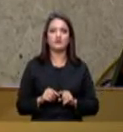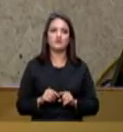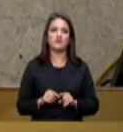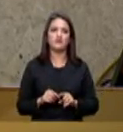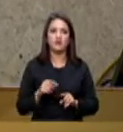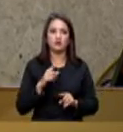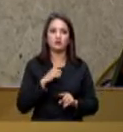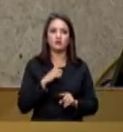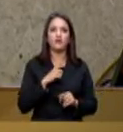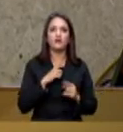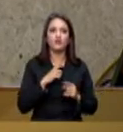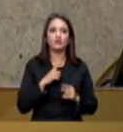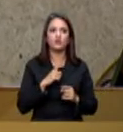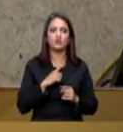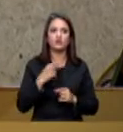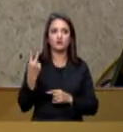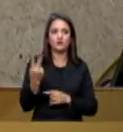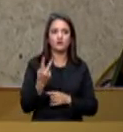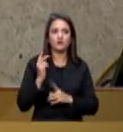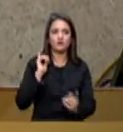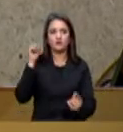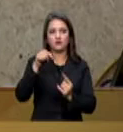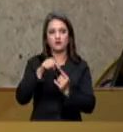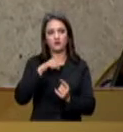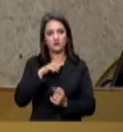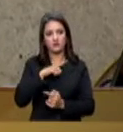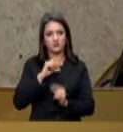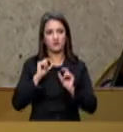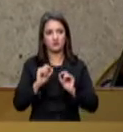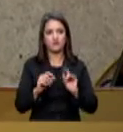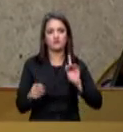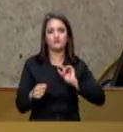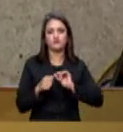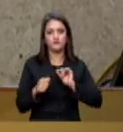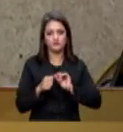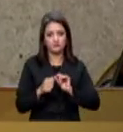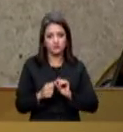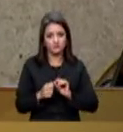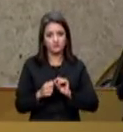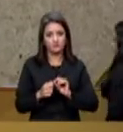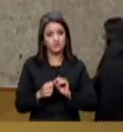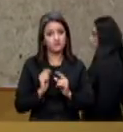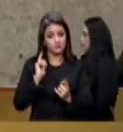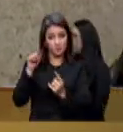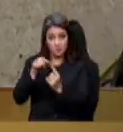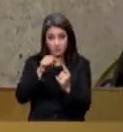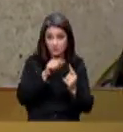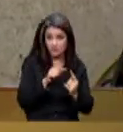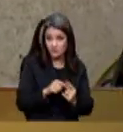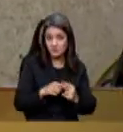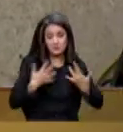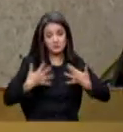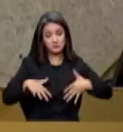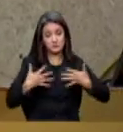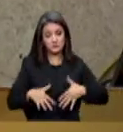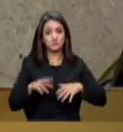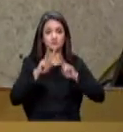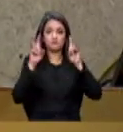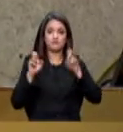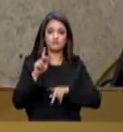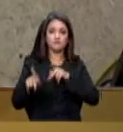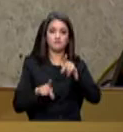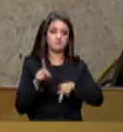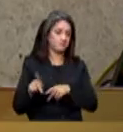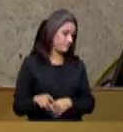o segundo objetivo setorial da lei é a estipulação de ambiciosas metas quanto à